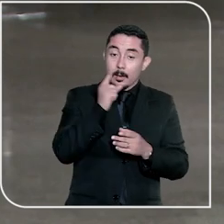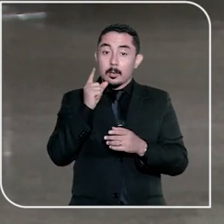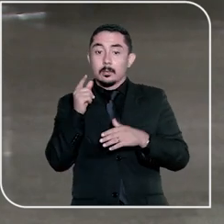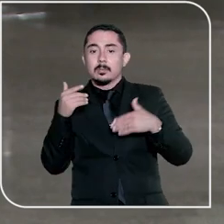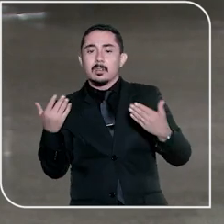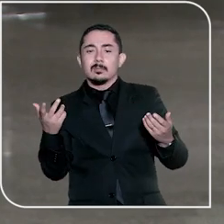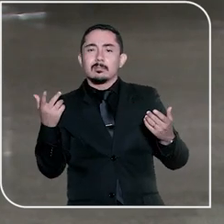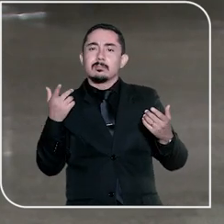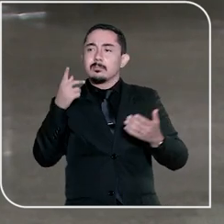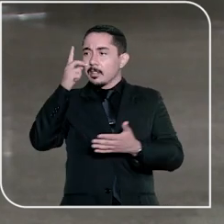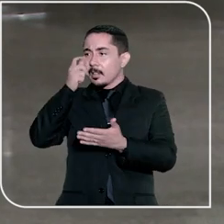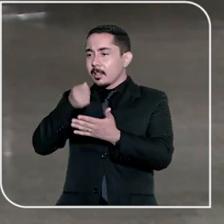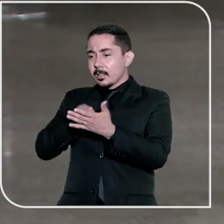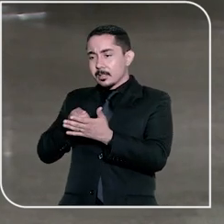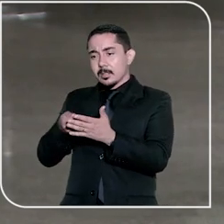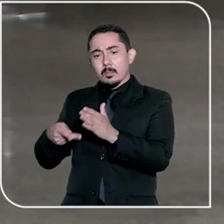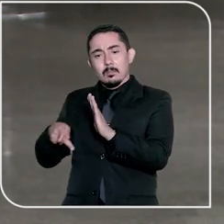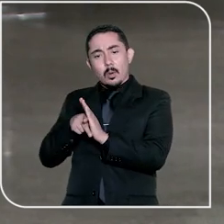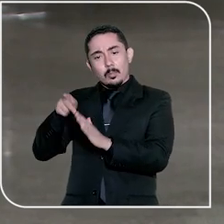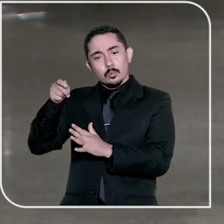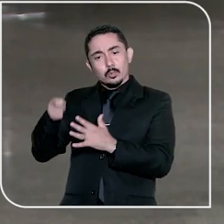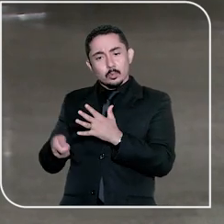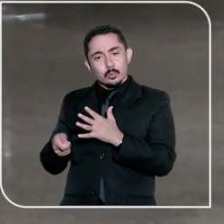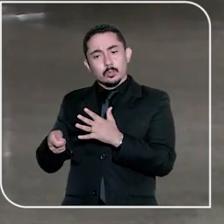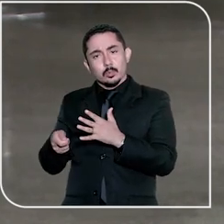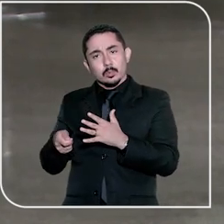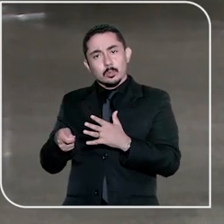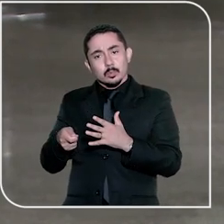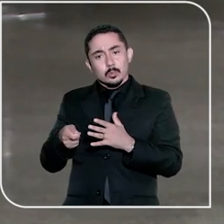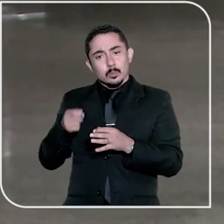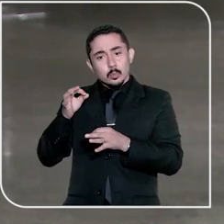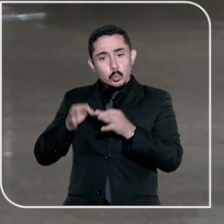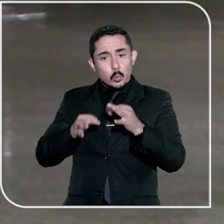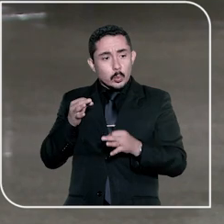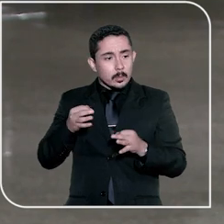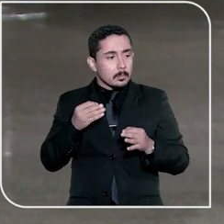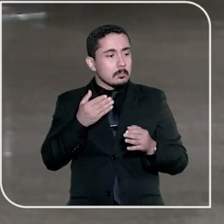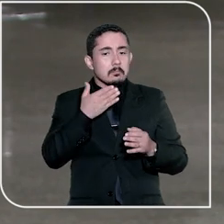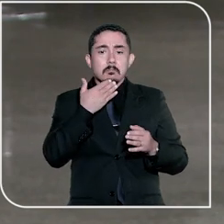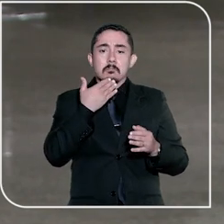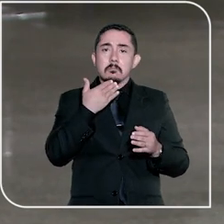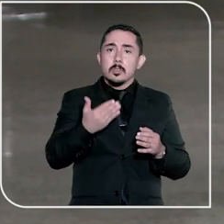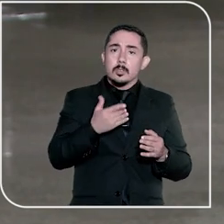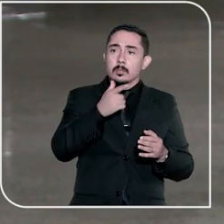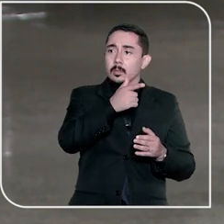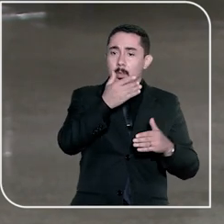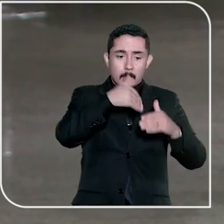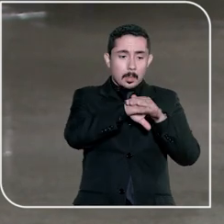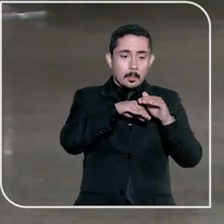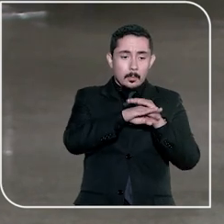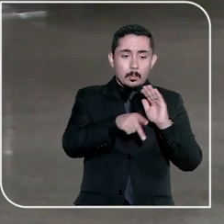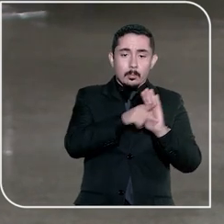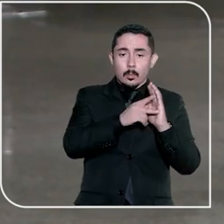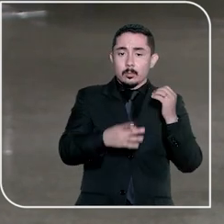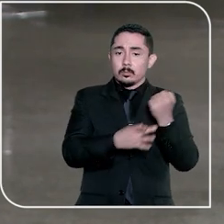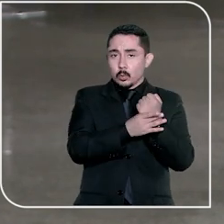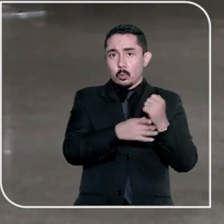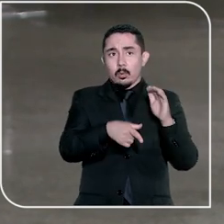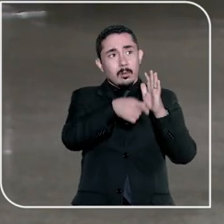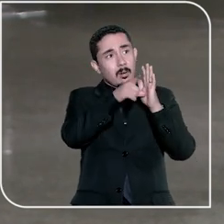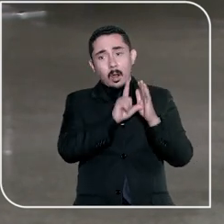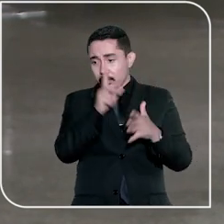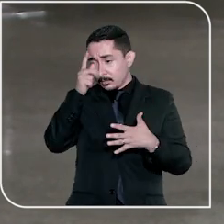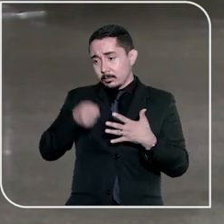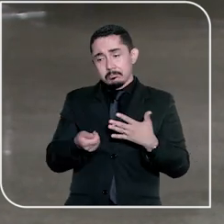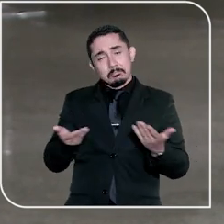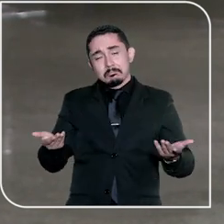dívida Não há razão em uma decisão judicial que intima a seguradora a fazer o depósito do valor garantido pelo seguro